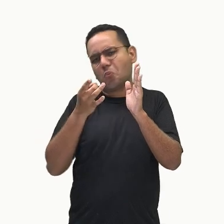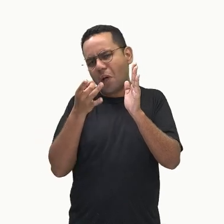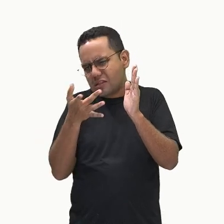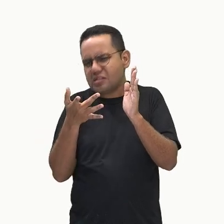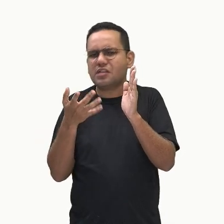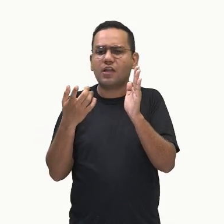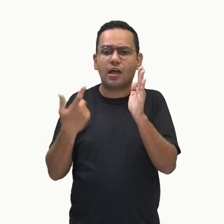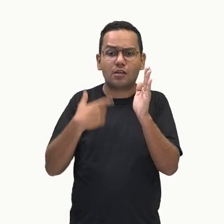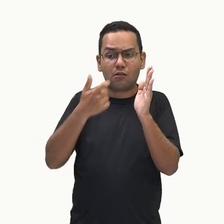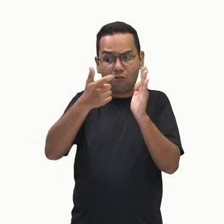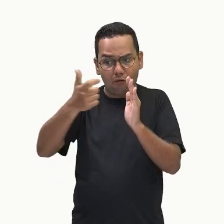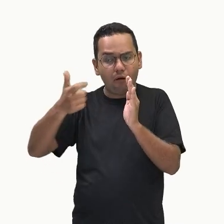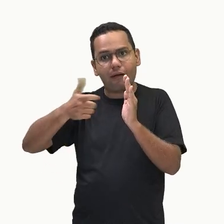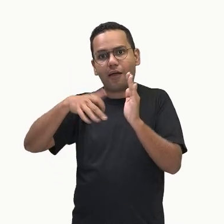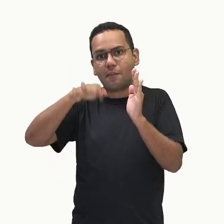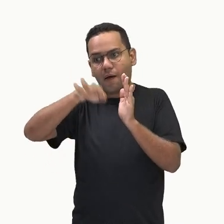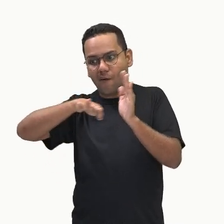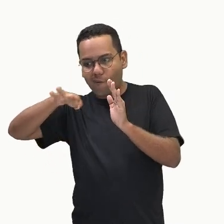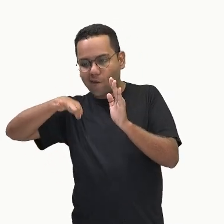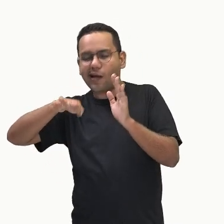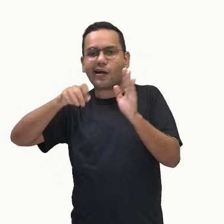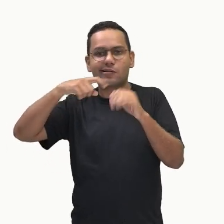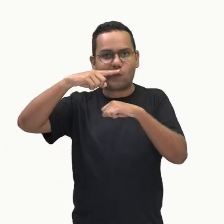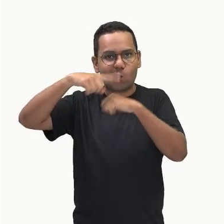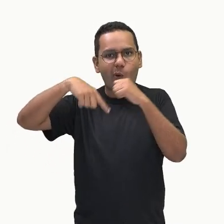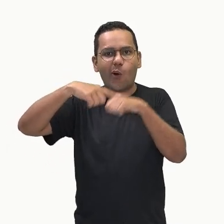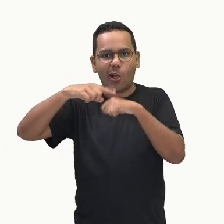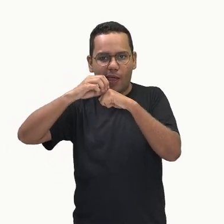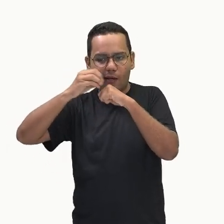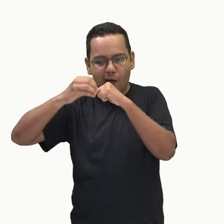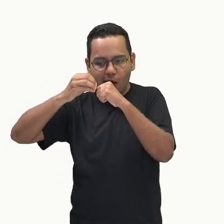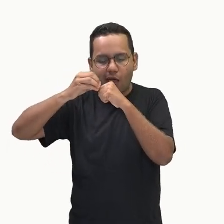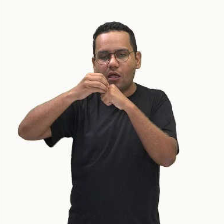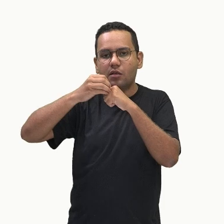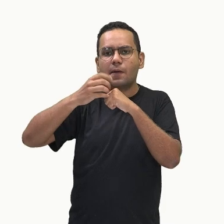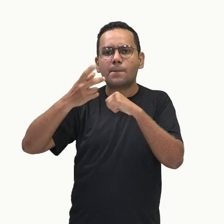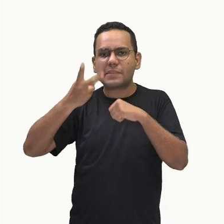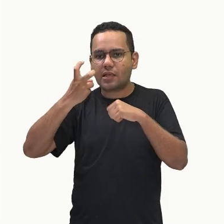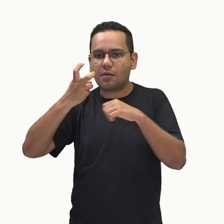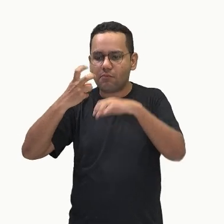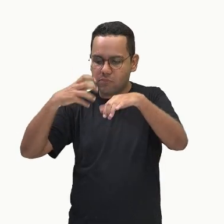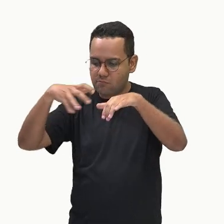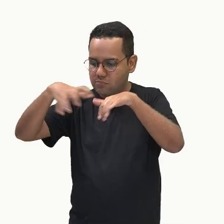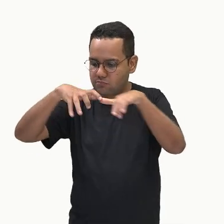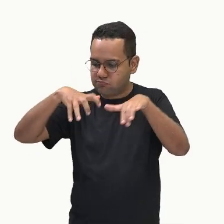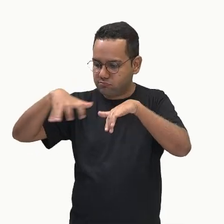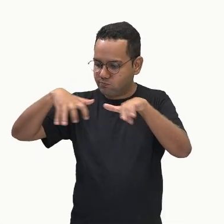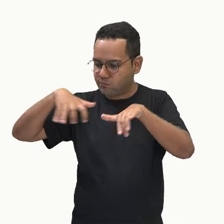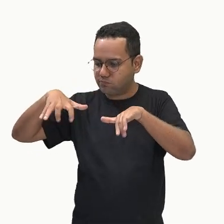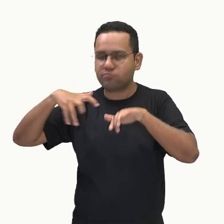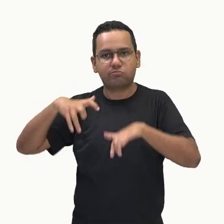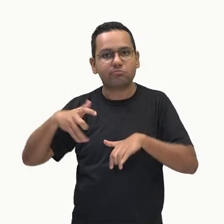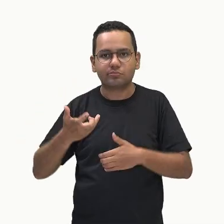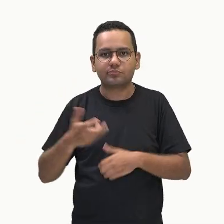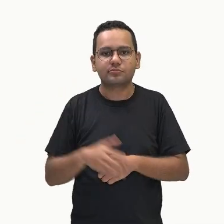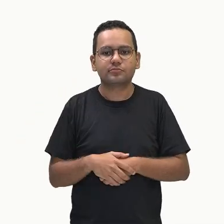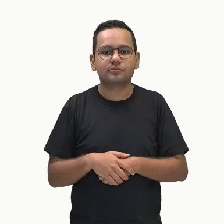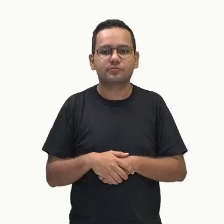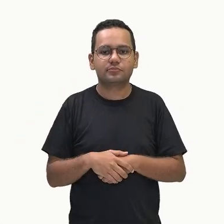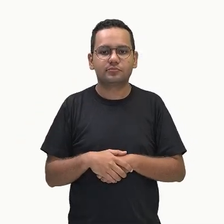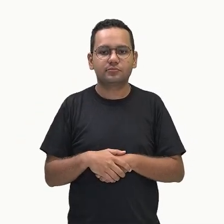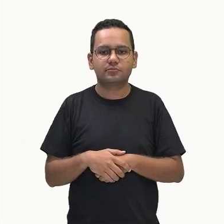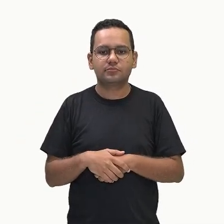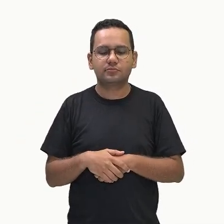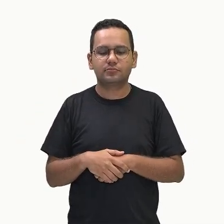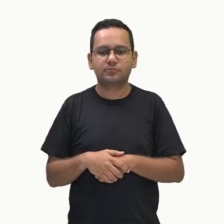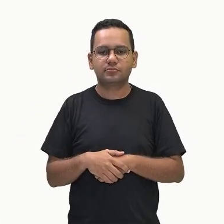ocuparem. E aí nós temos menos moléculas por espaço, certo? Aqui está menos comprimido, a